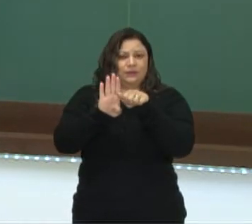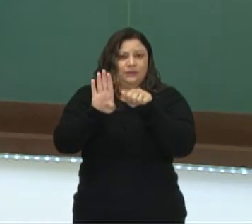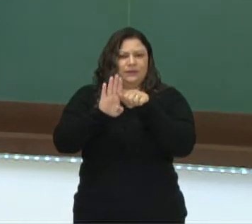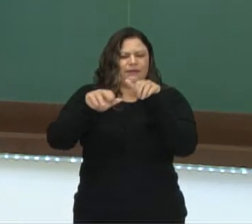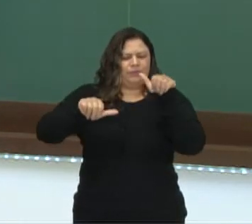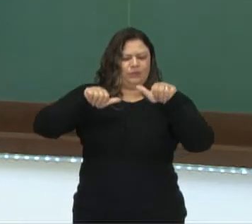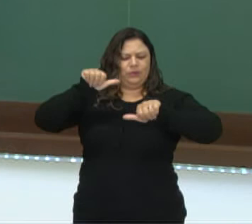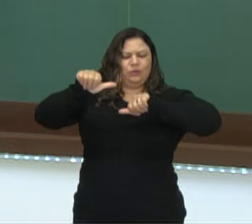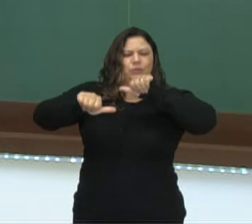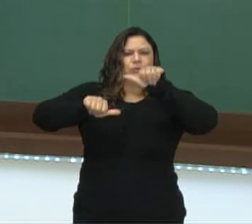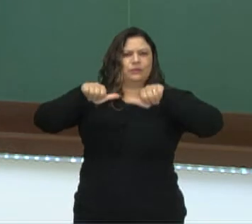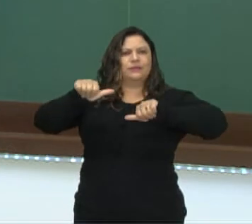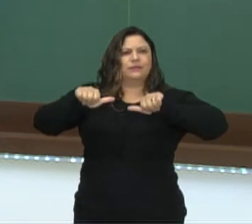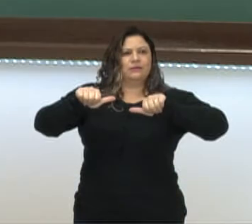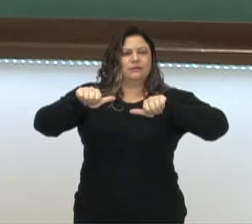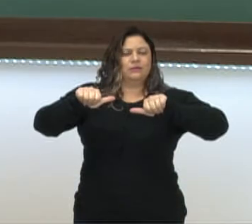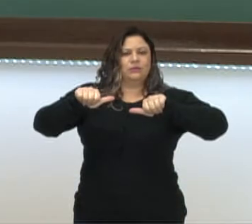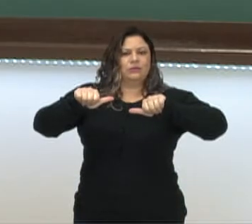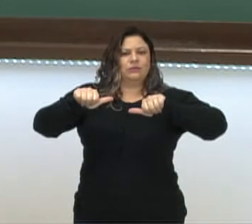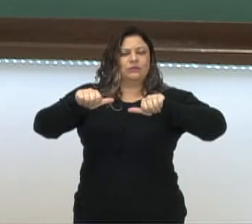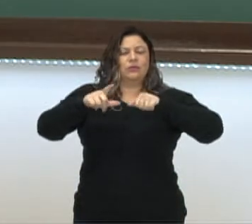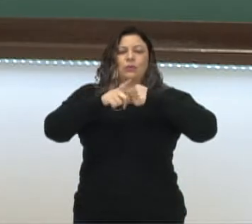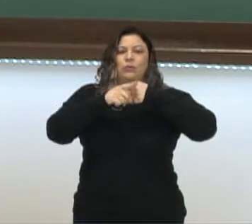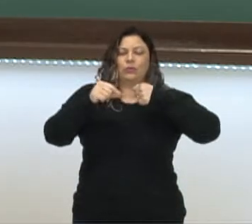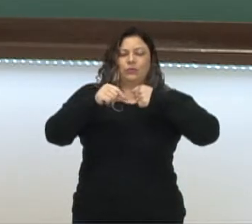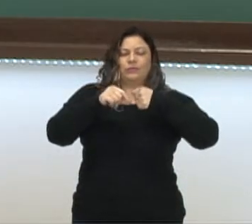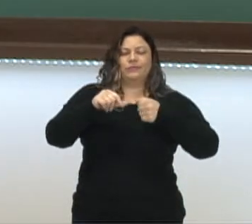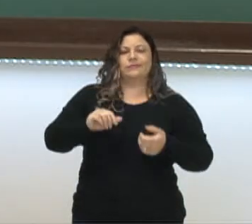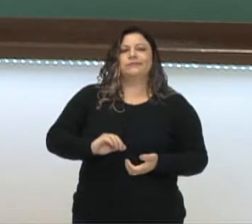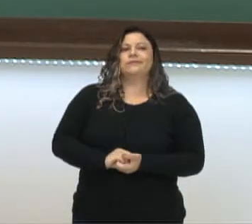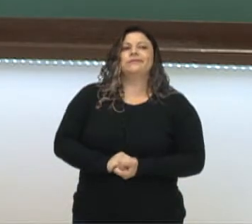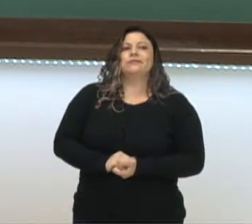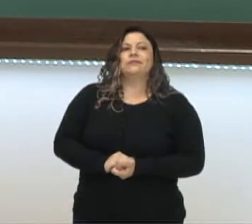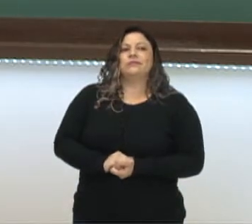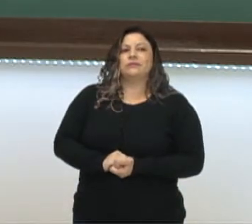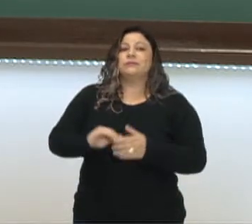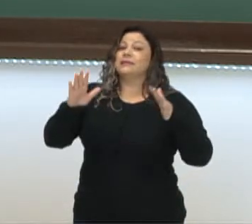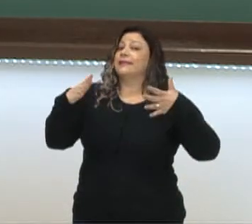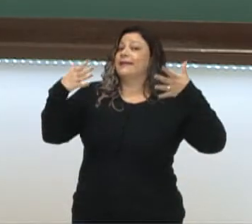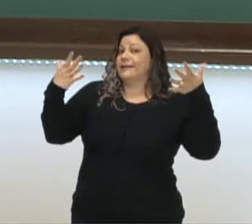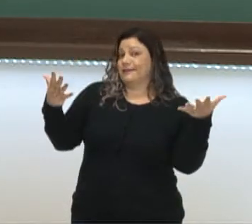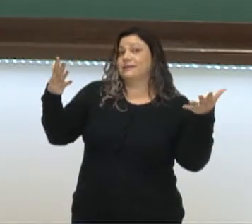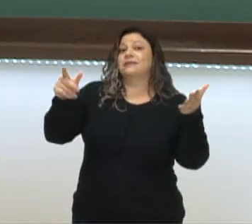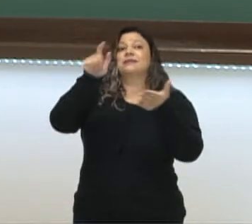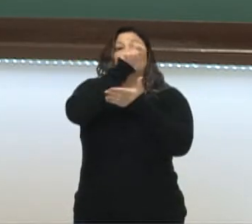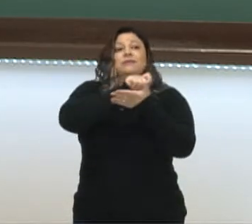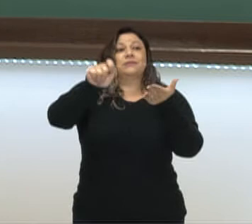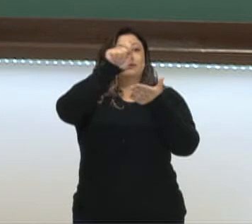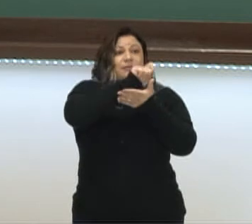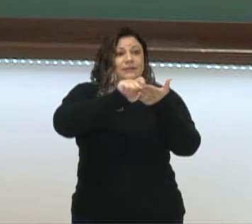mudamos aqui o artigo, né? Assim, como escreverías